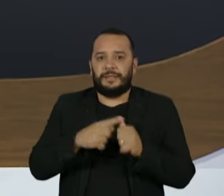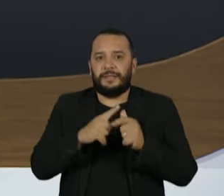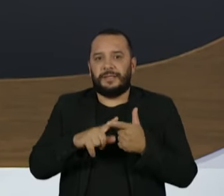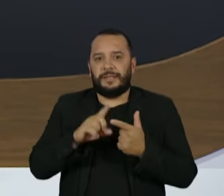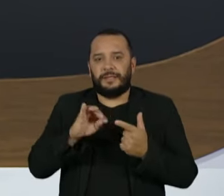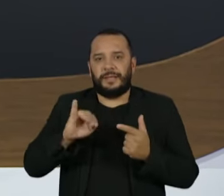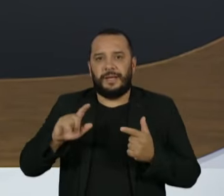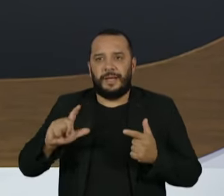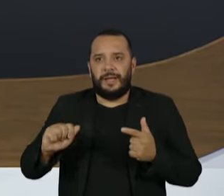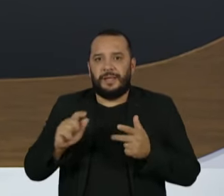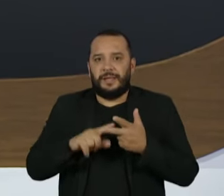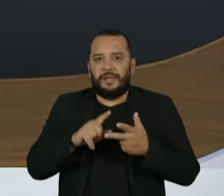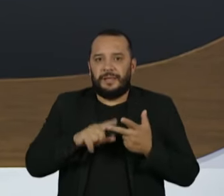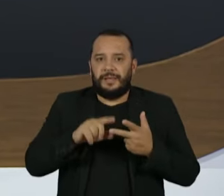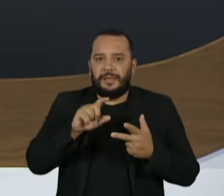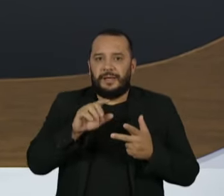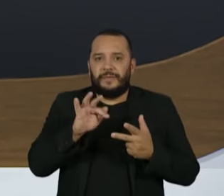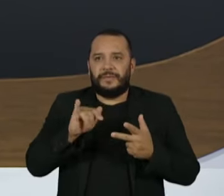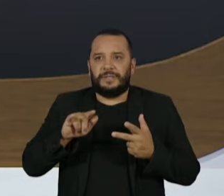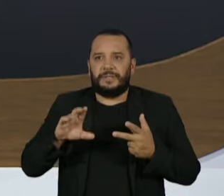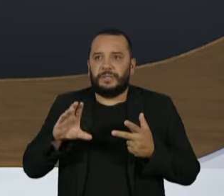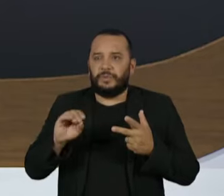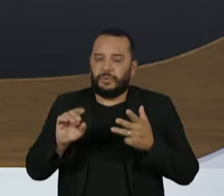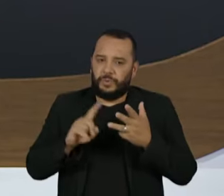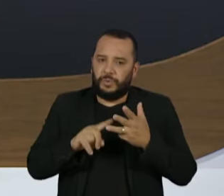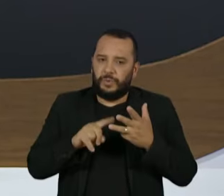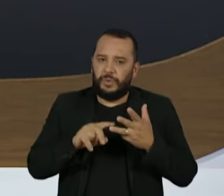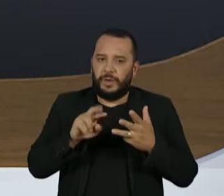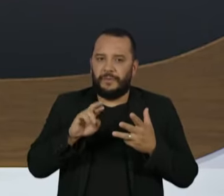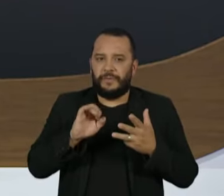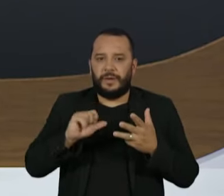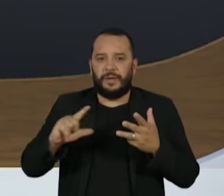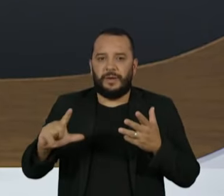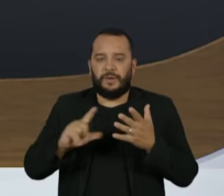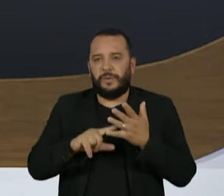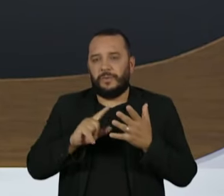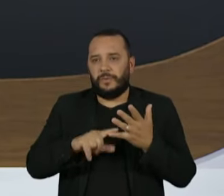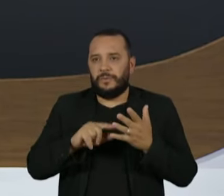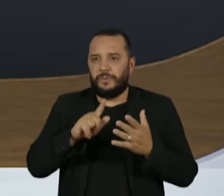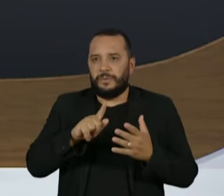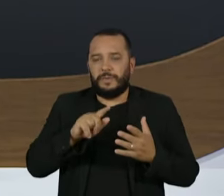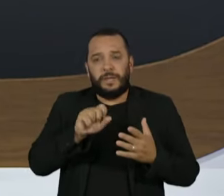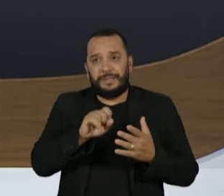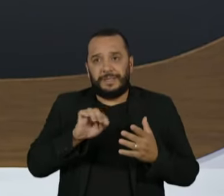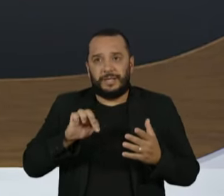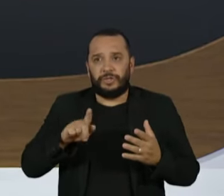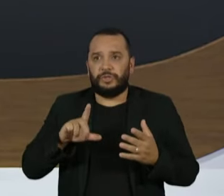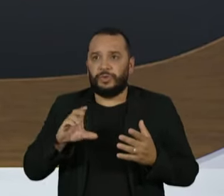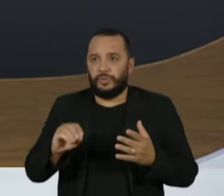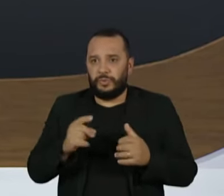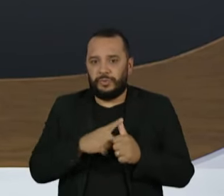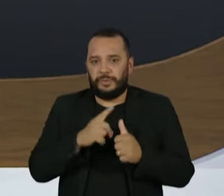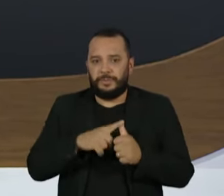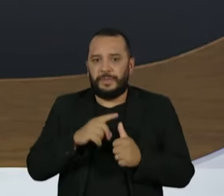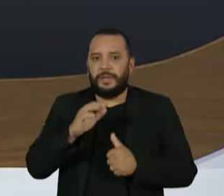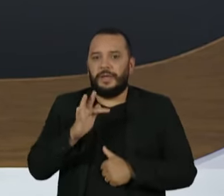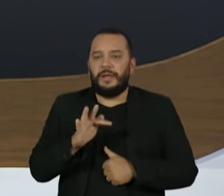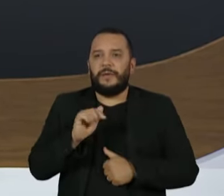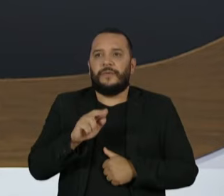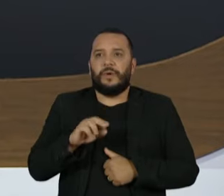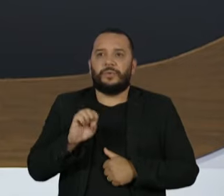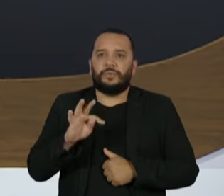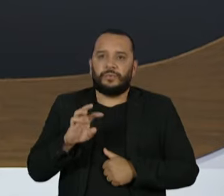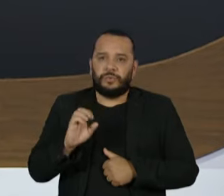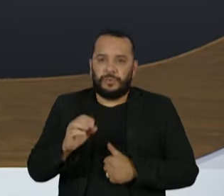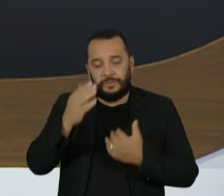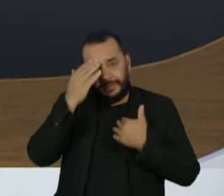Gomes Daniela brau Francisco Brito Cruz Rafael Hernandes Sérgio espanhol e Fausto bergoci